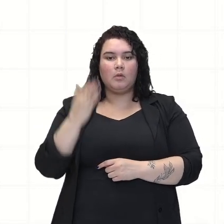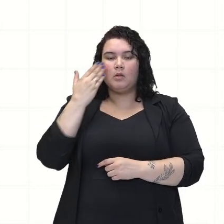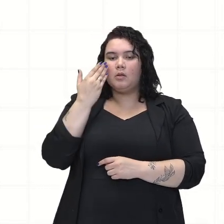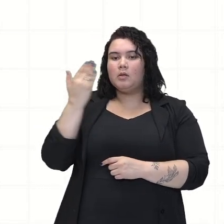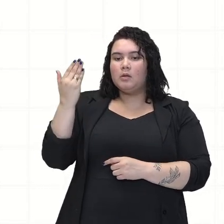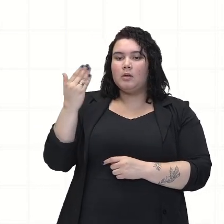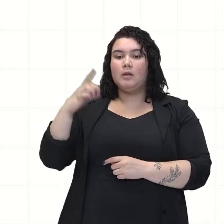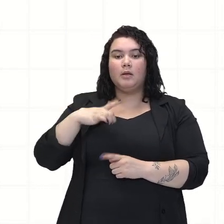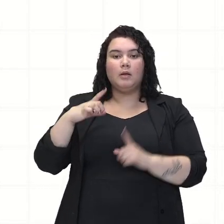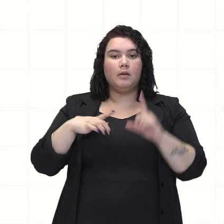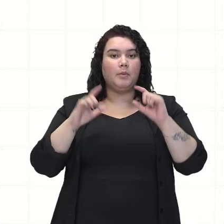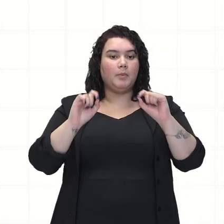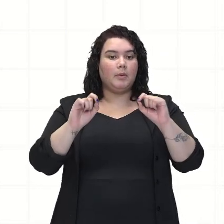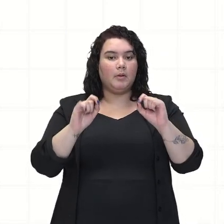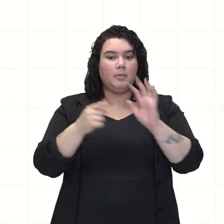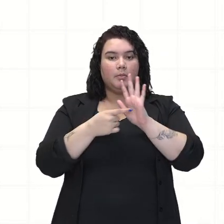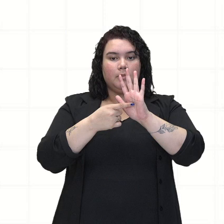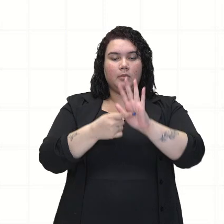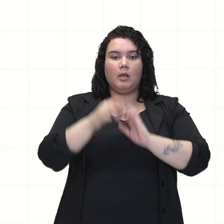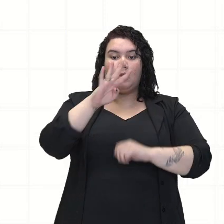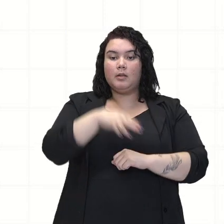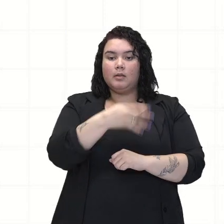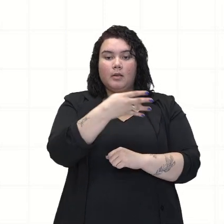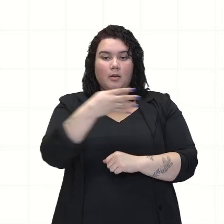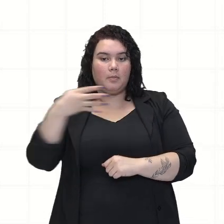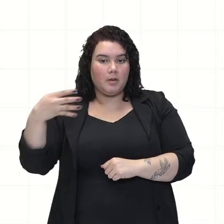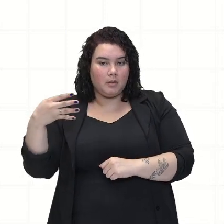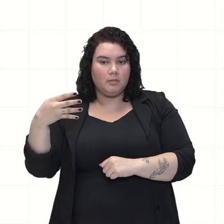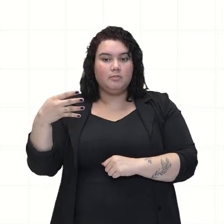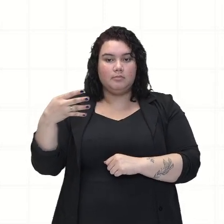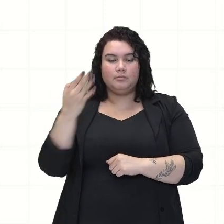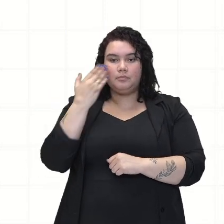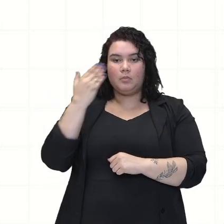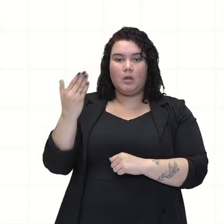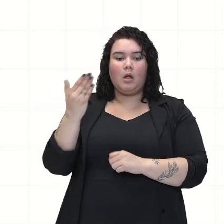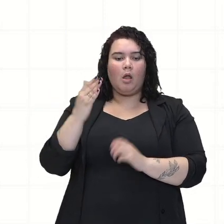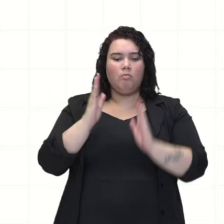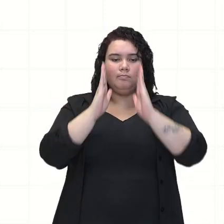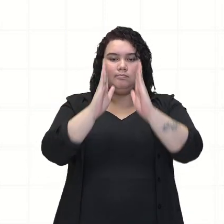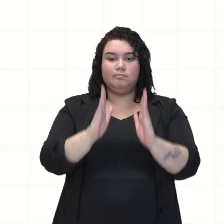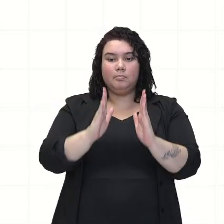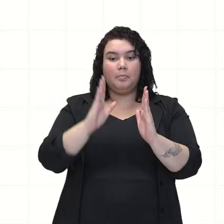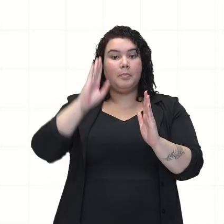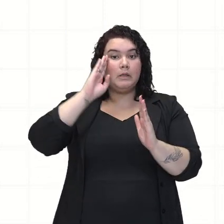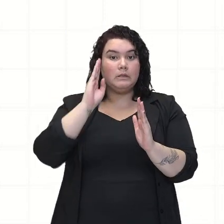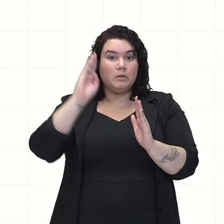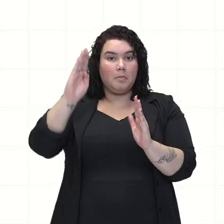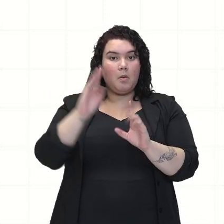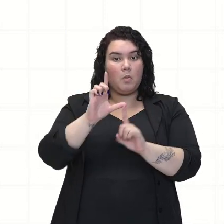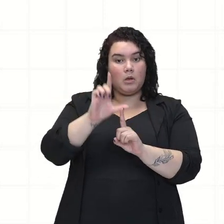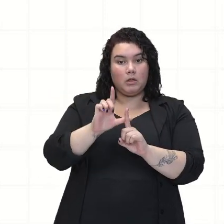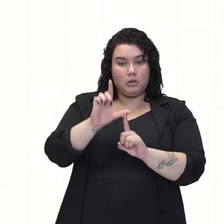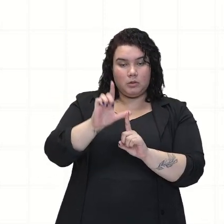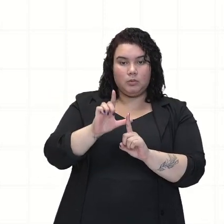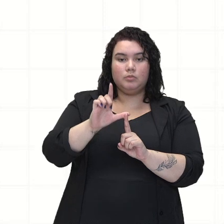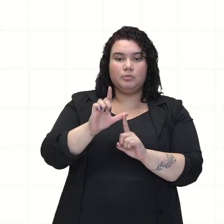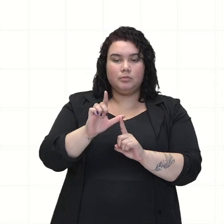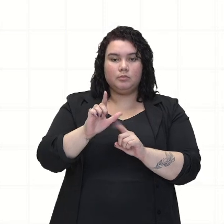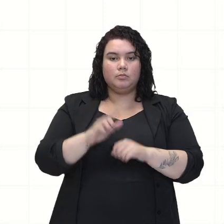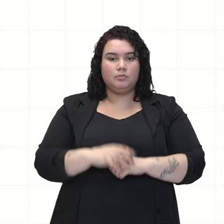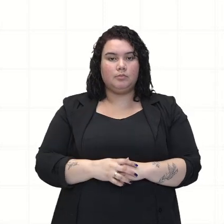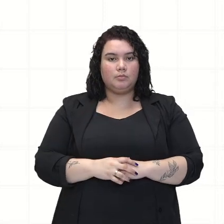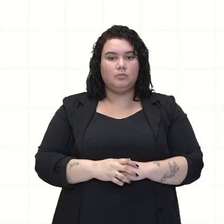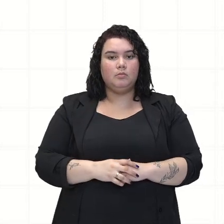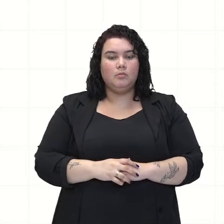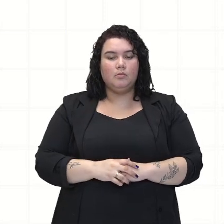nossa... Né, ó, o que acontece? A nossa unidade de medida padrão, né, o litro, fica bem no meio,